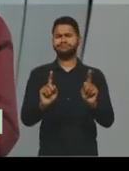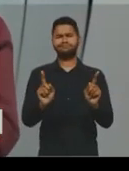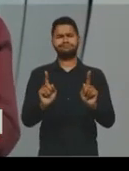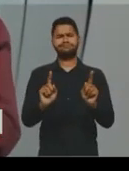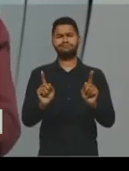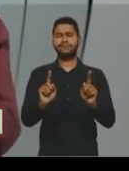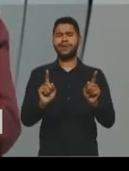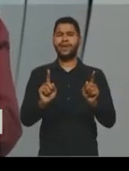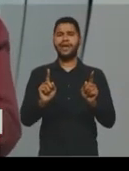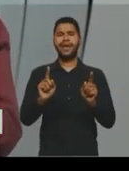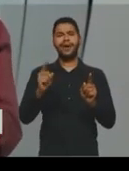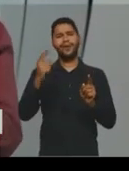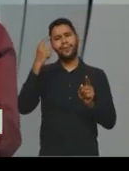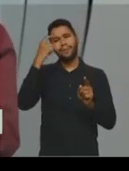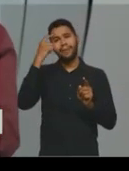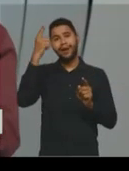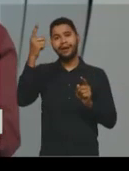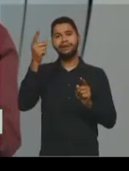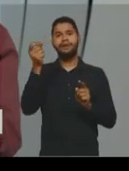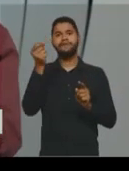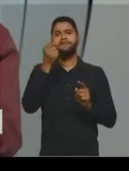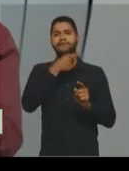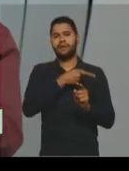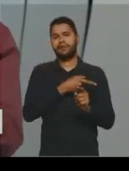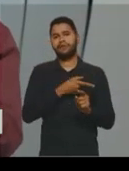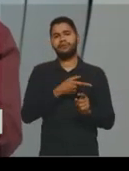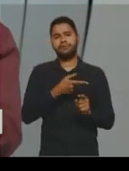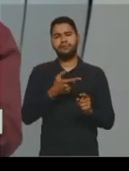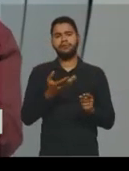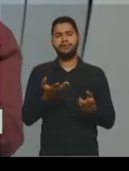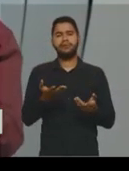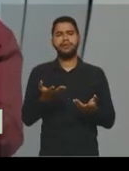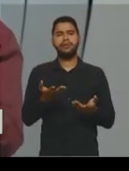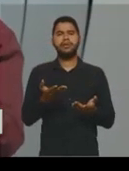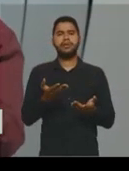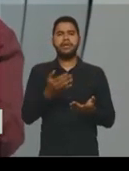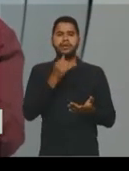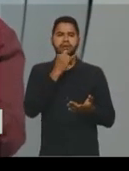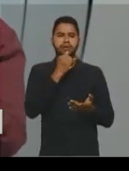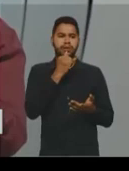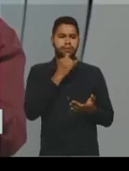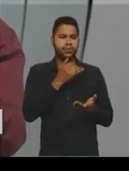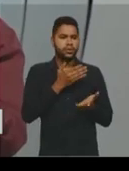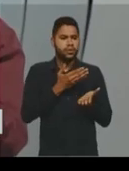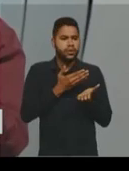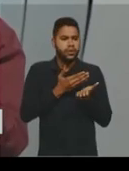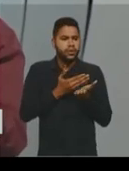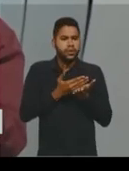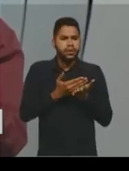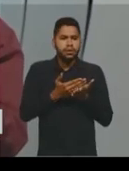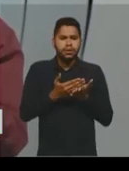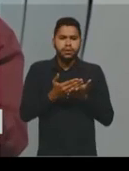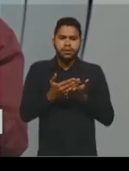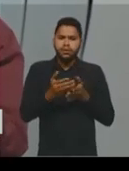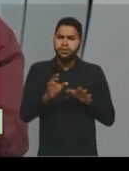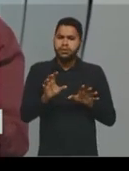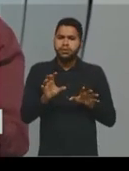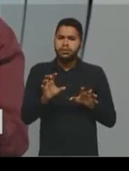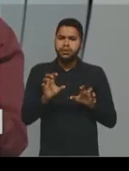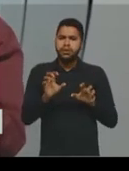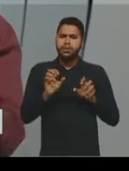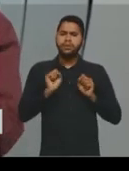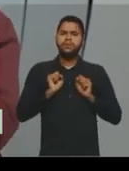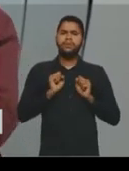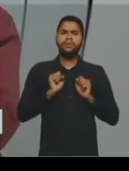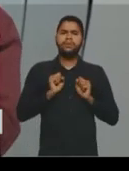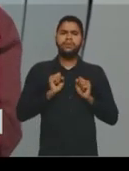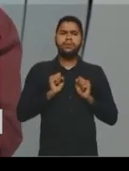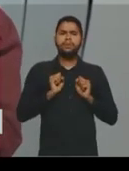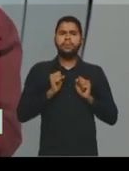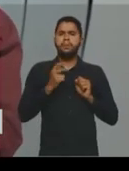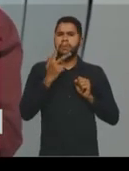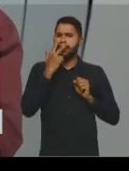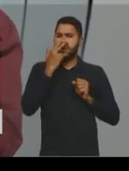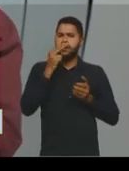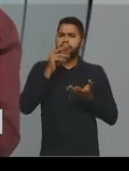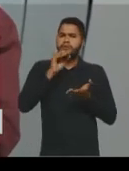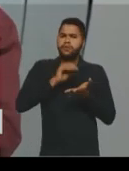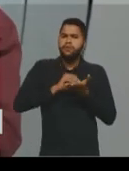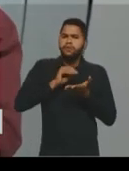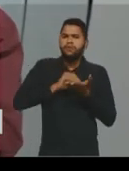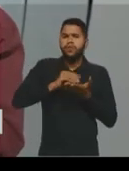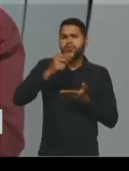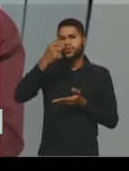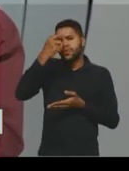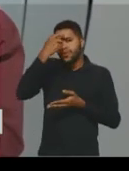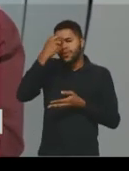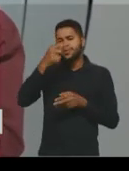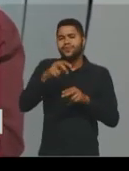ele é uma ideia falsa que entra, você vai entrando naquilo ali, aquilo vai fazendo parte, você não tem consciência daquilo. Por